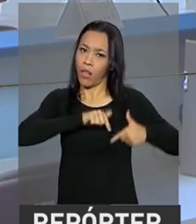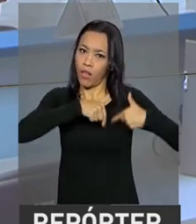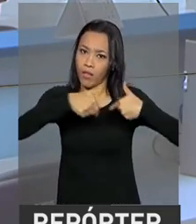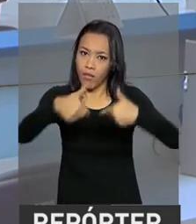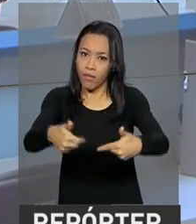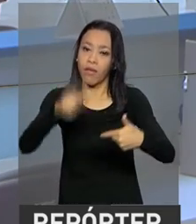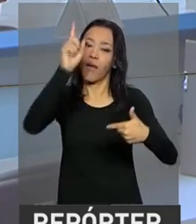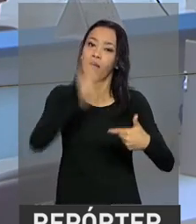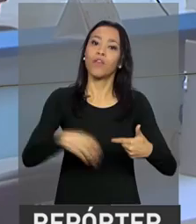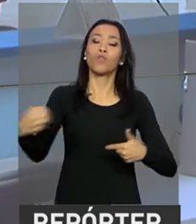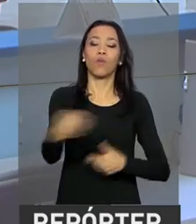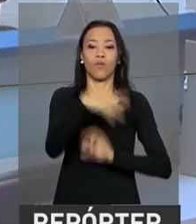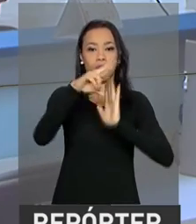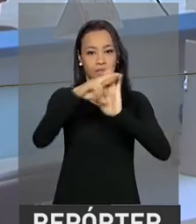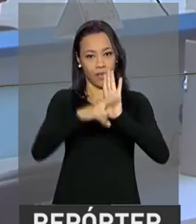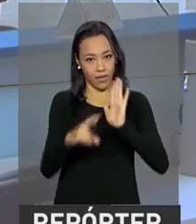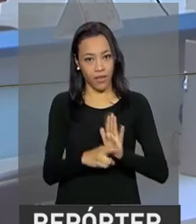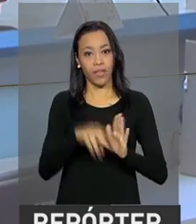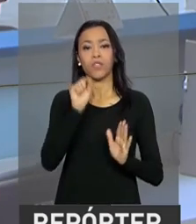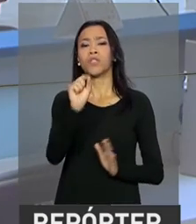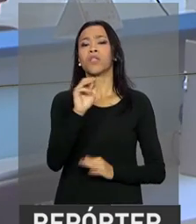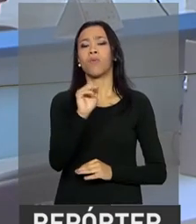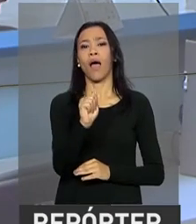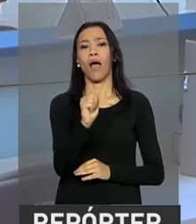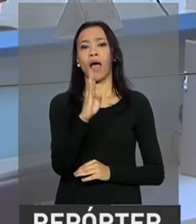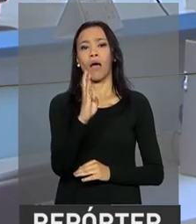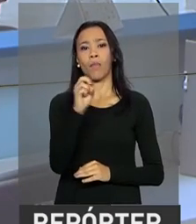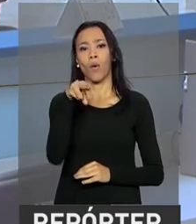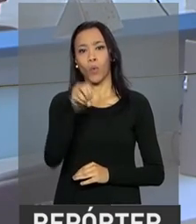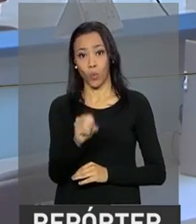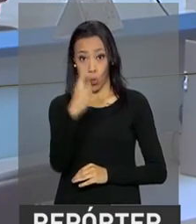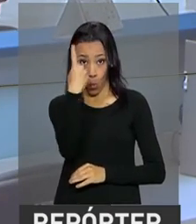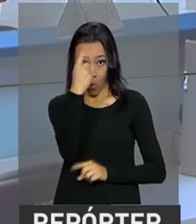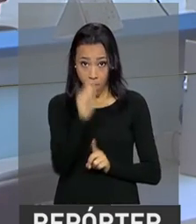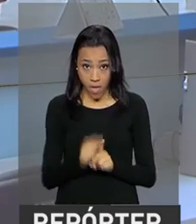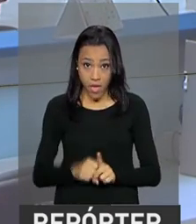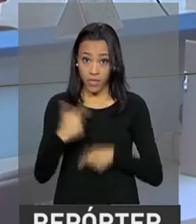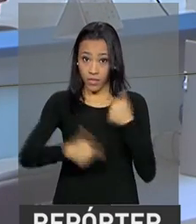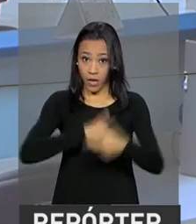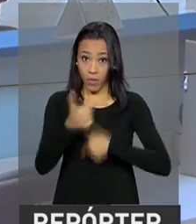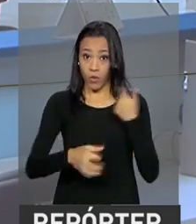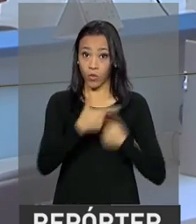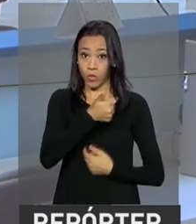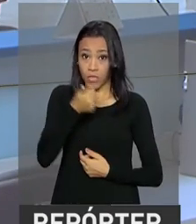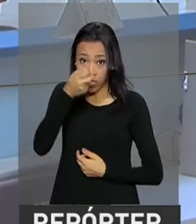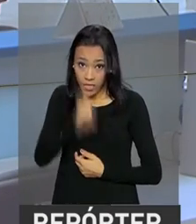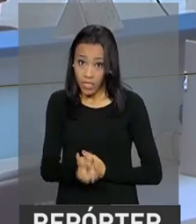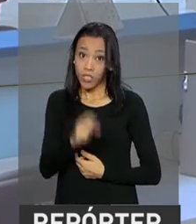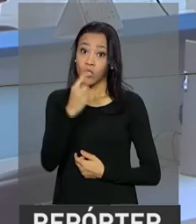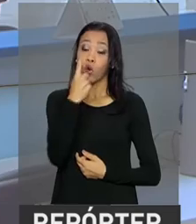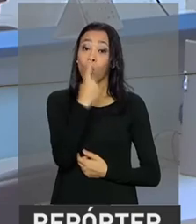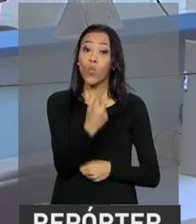em vigor as novas regras do abono salarial. Quem trabalhou um mês em 2015 receberá